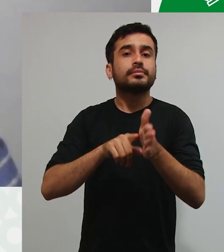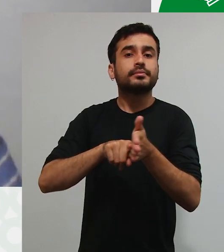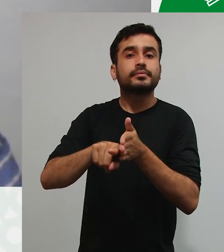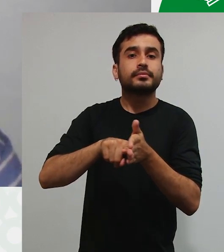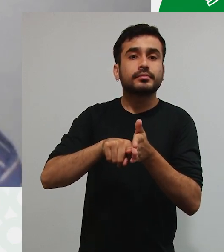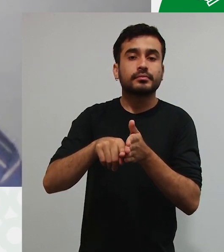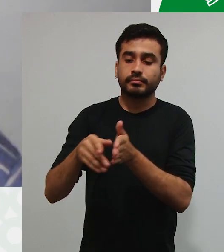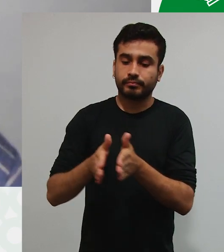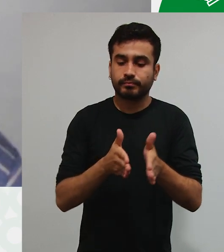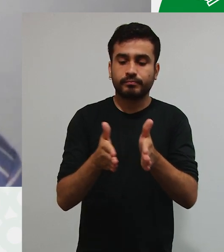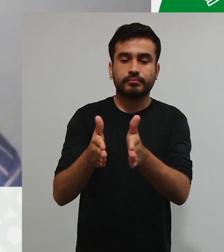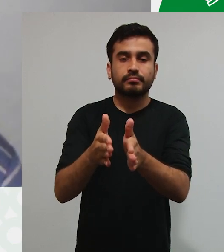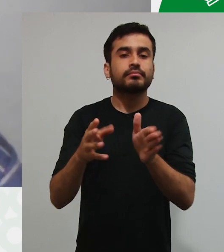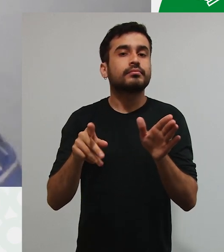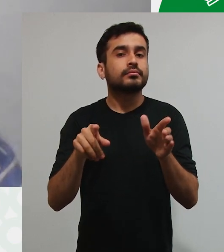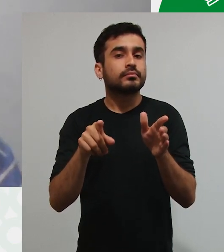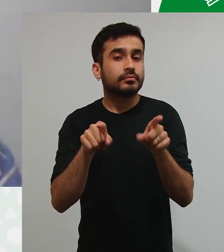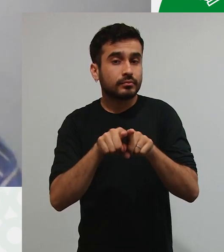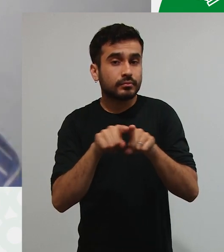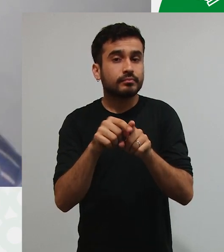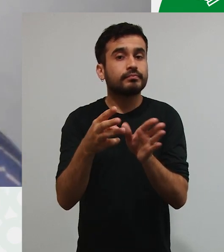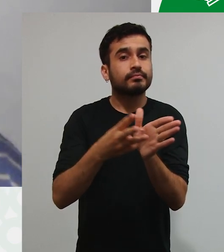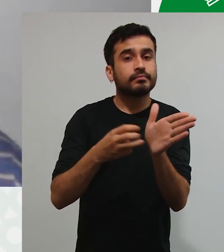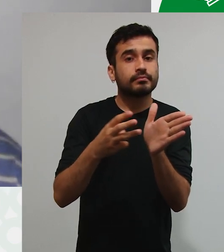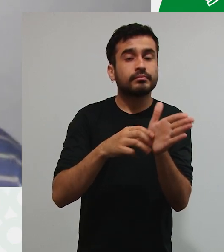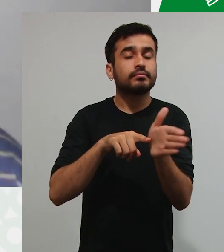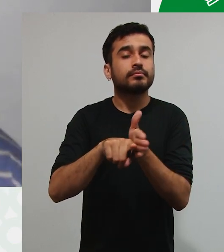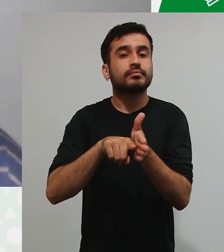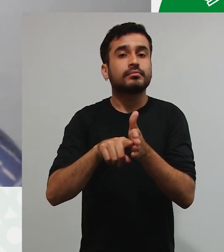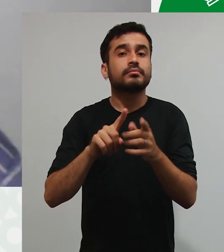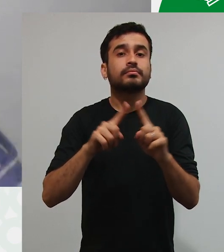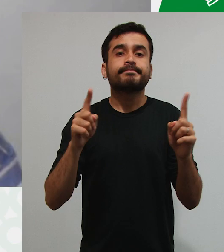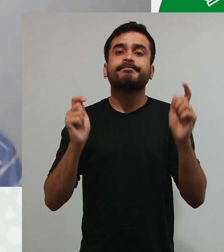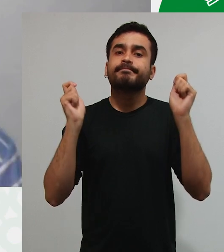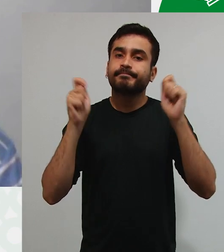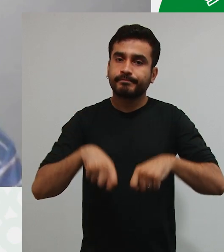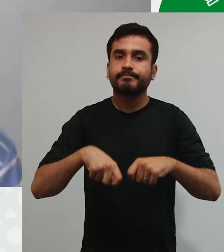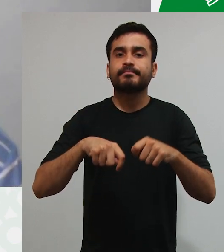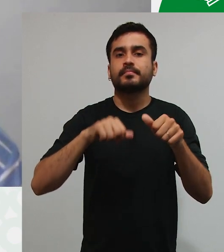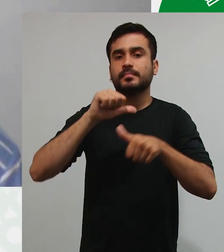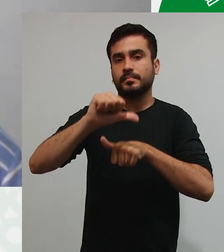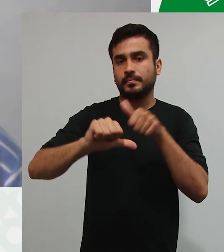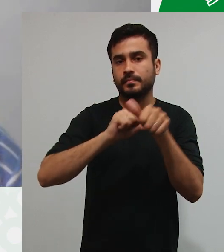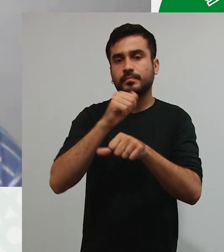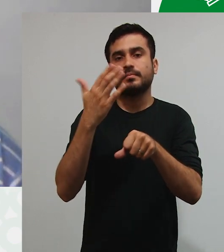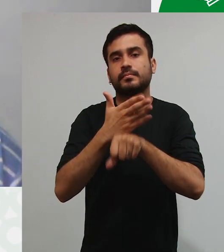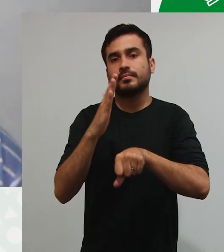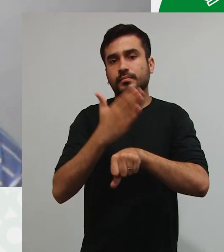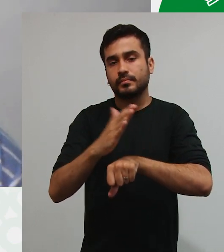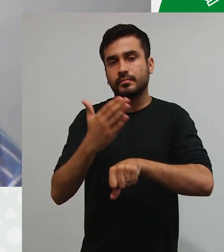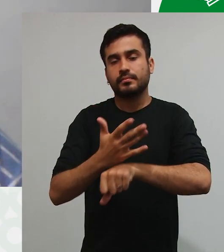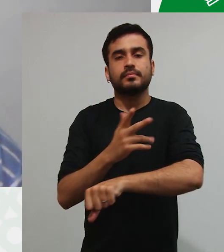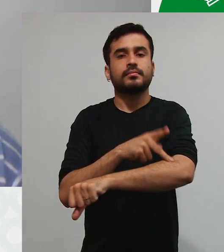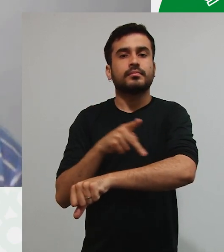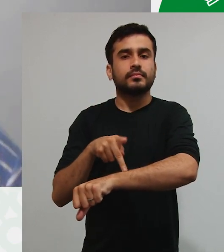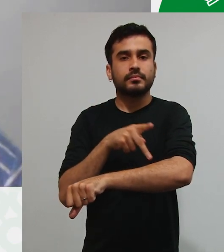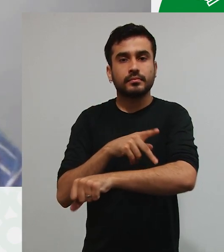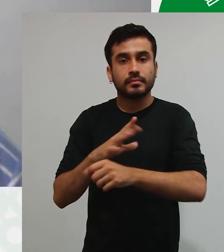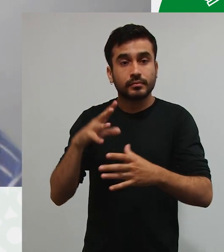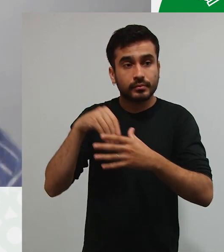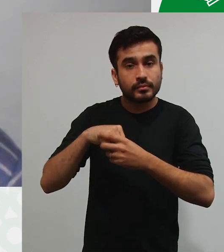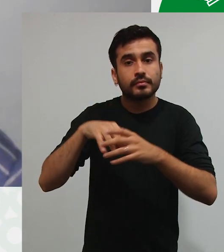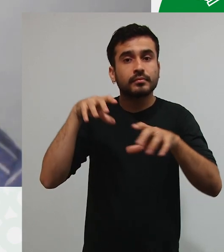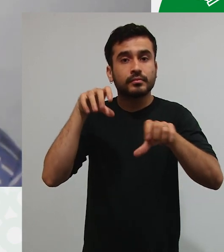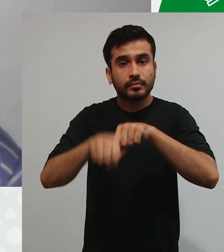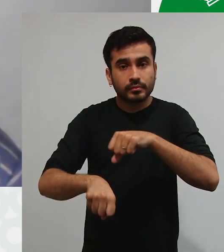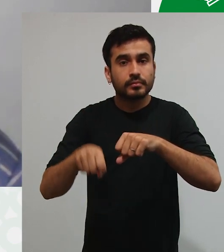de pesquisa, mas também enquanto possibilidade de alteração da prática pedagógica na formação de professores e professoras. E aí,